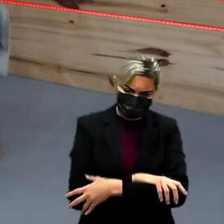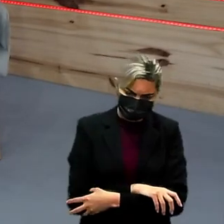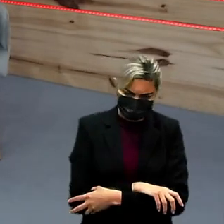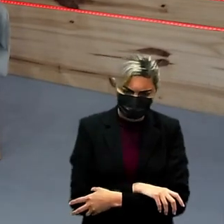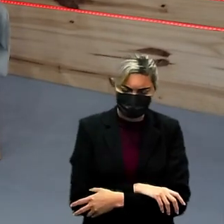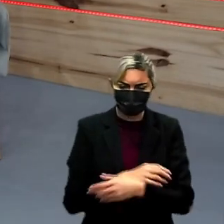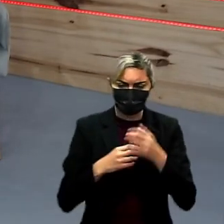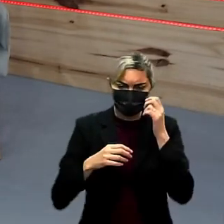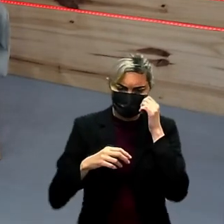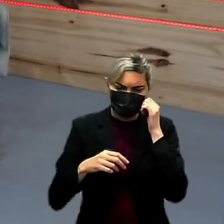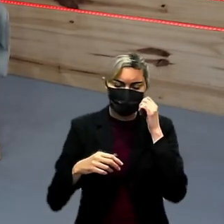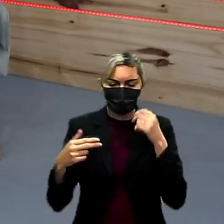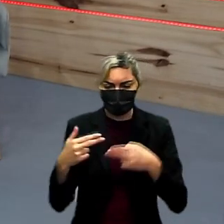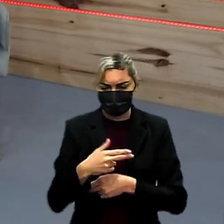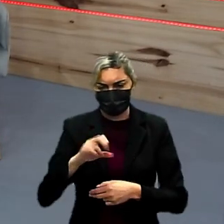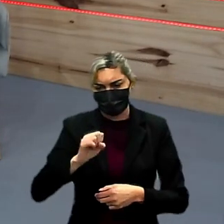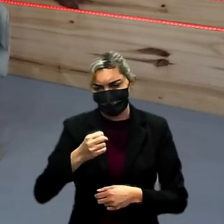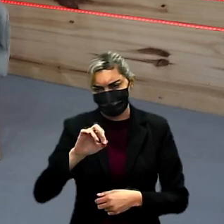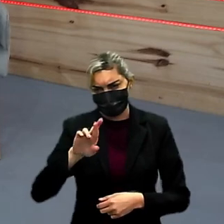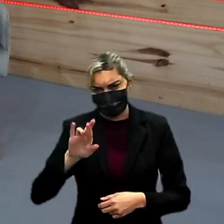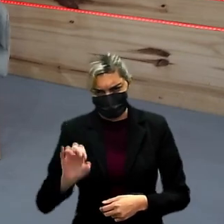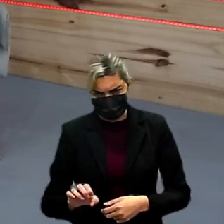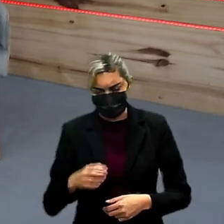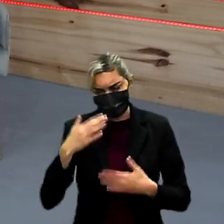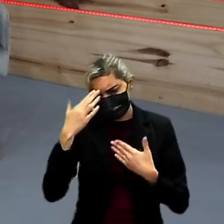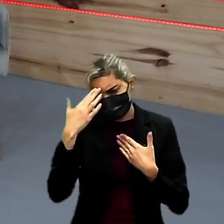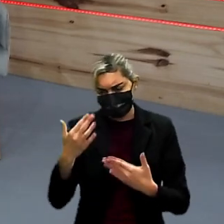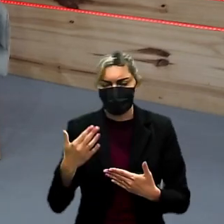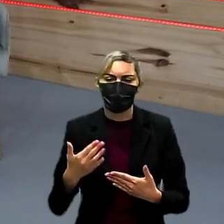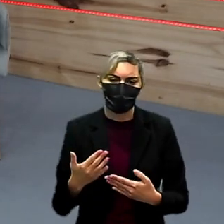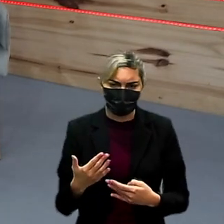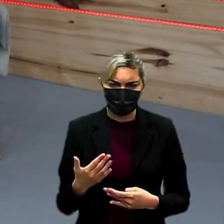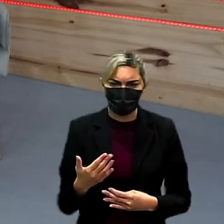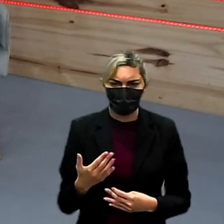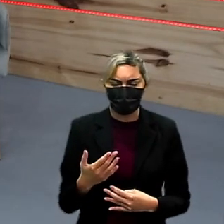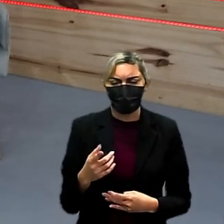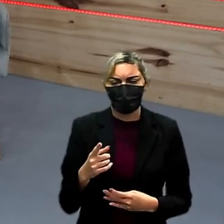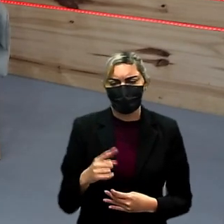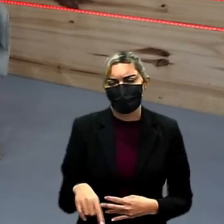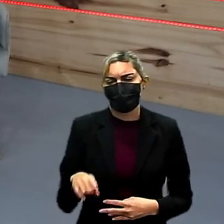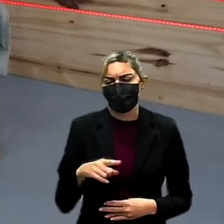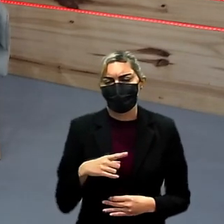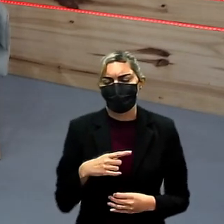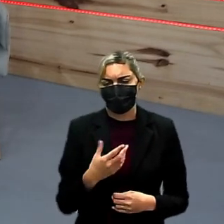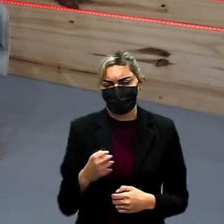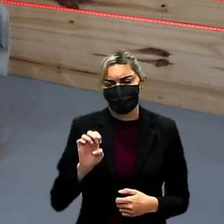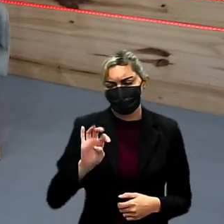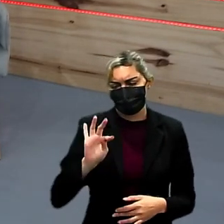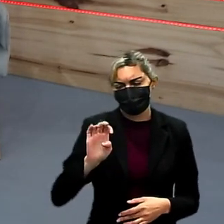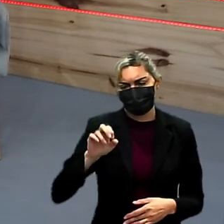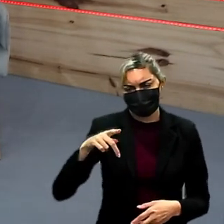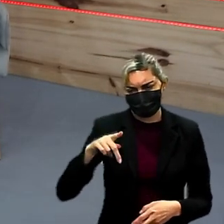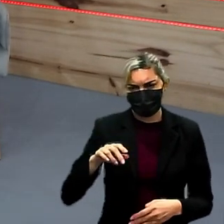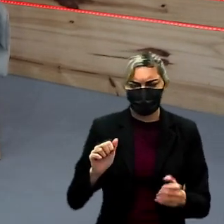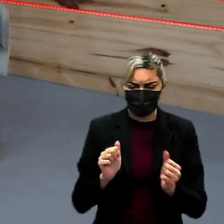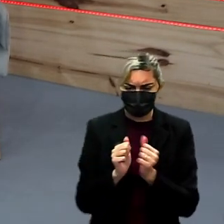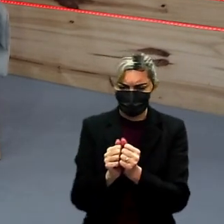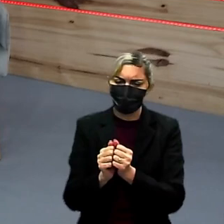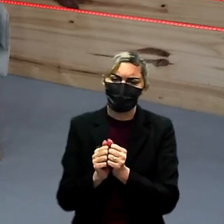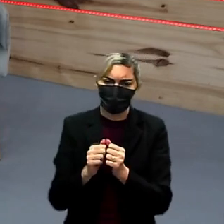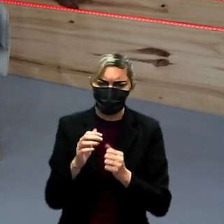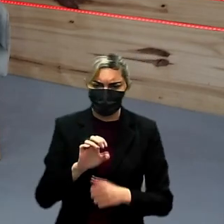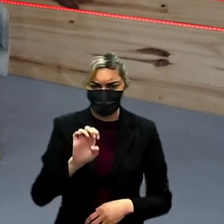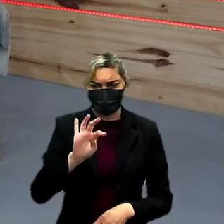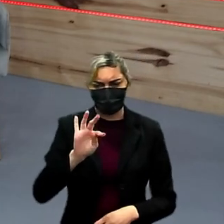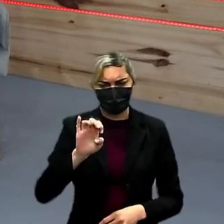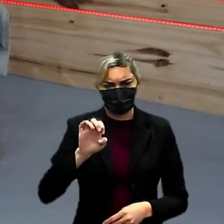com o Sebrae, nosso sinceros agradecimentos, né, a ETEPAC junto com a rede da